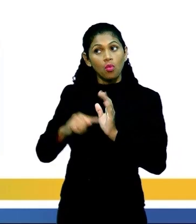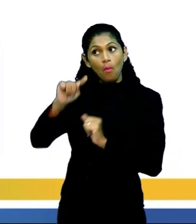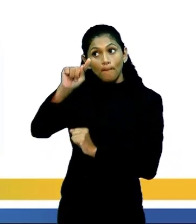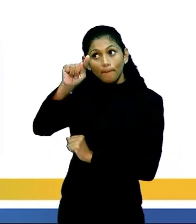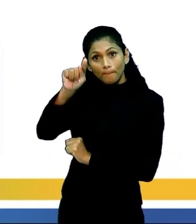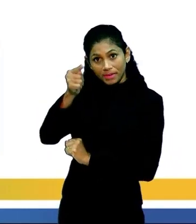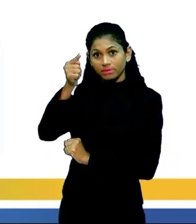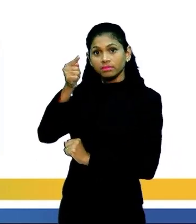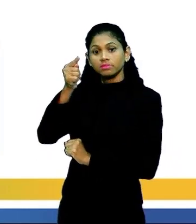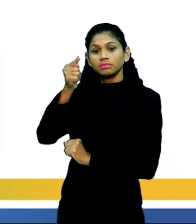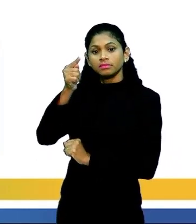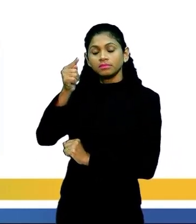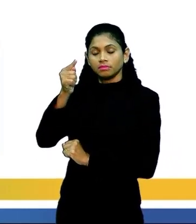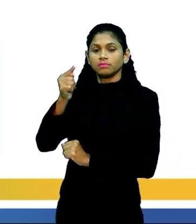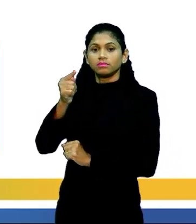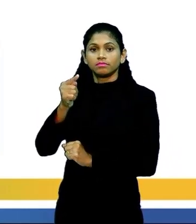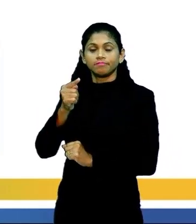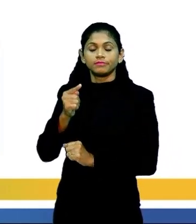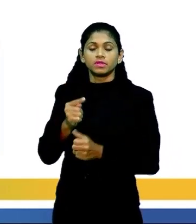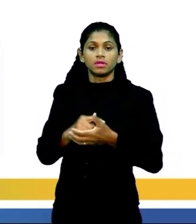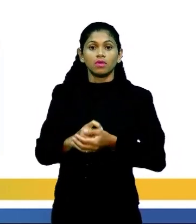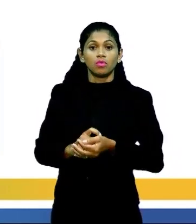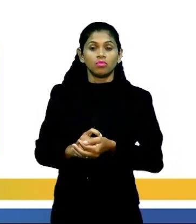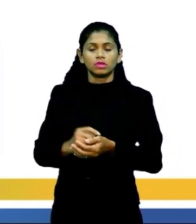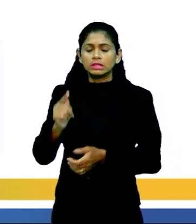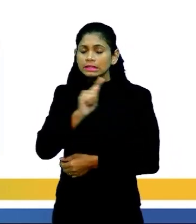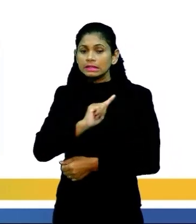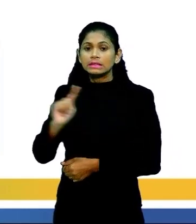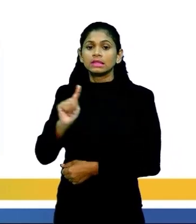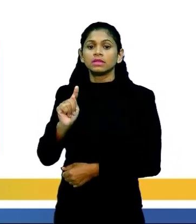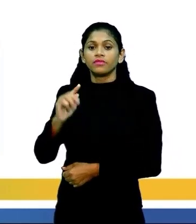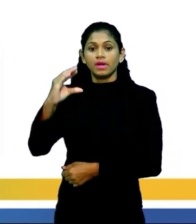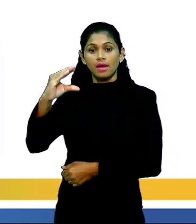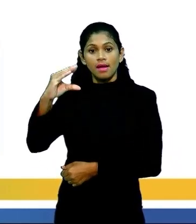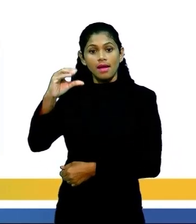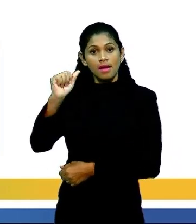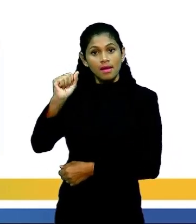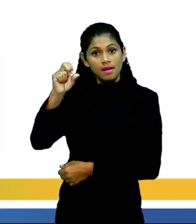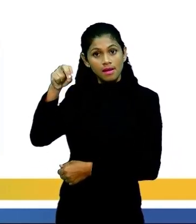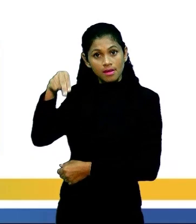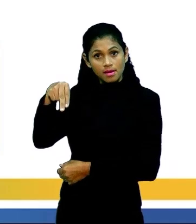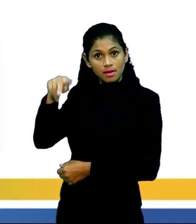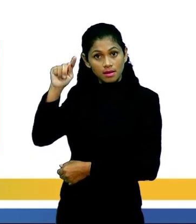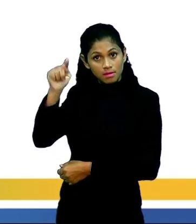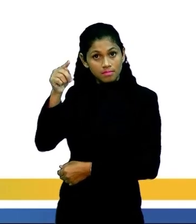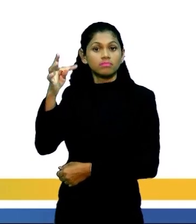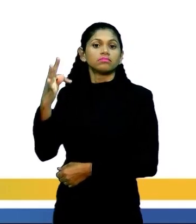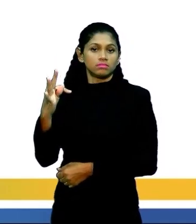Então, nessa forma negativa, ele fica dessa forma can't, ok?